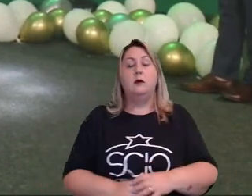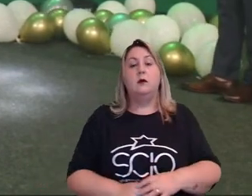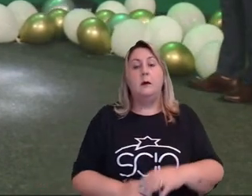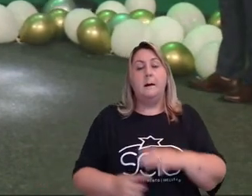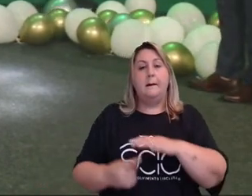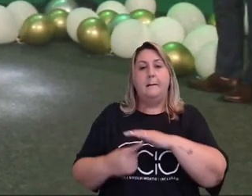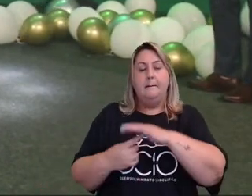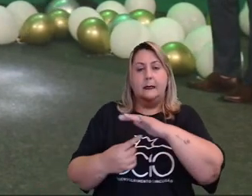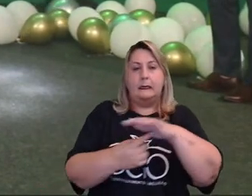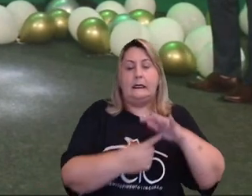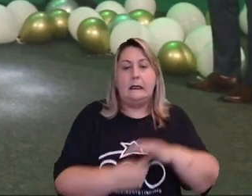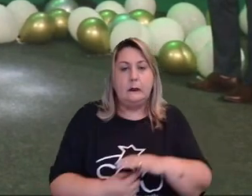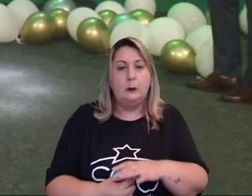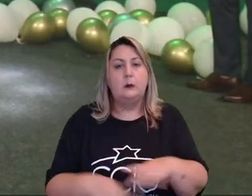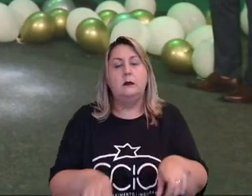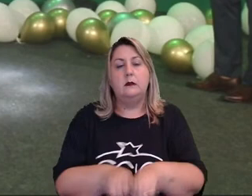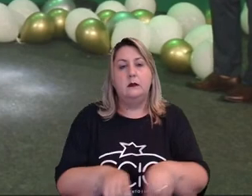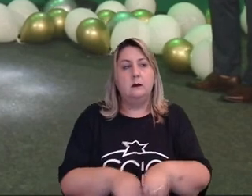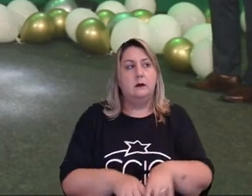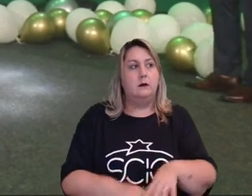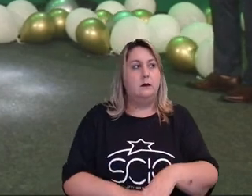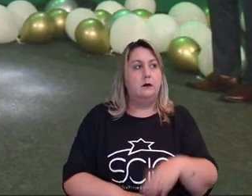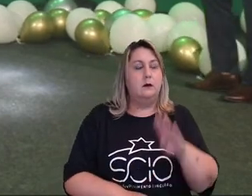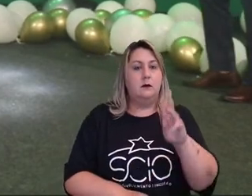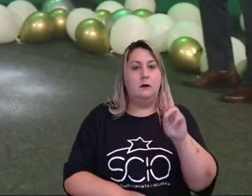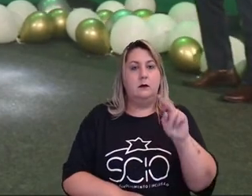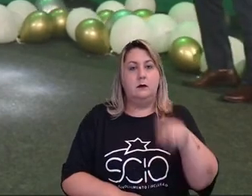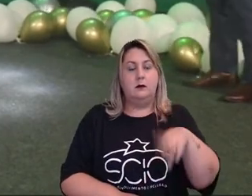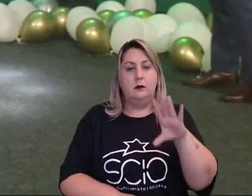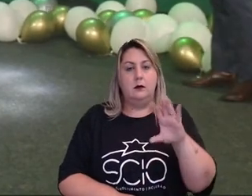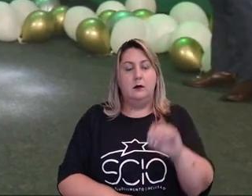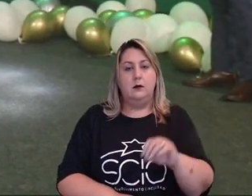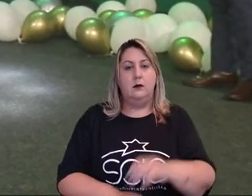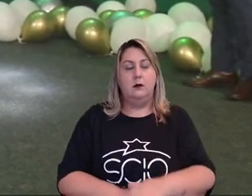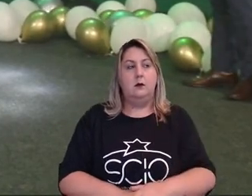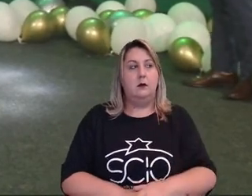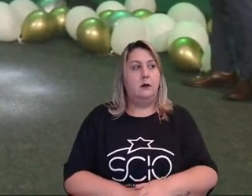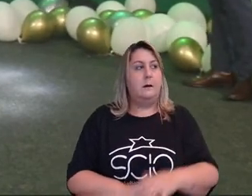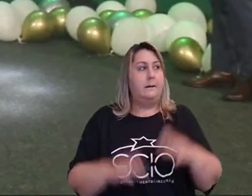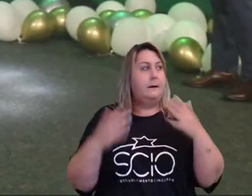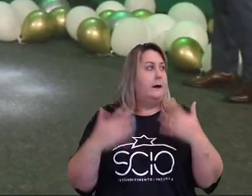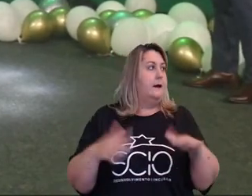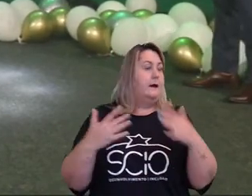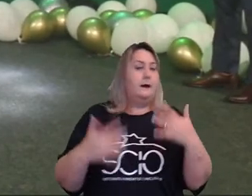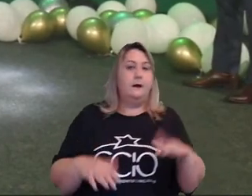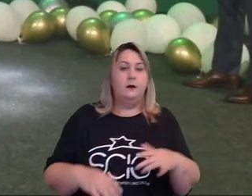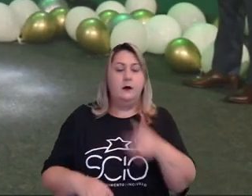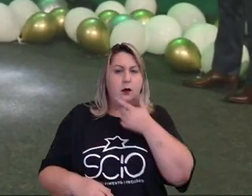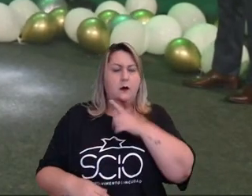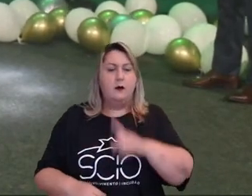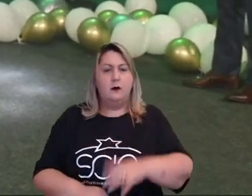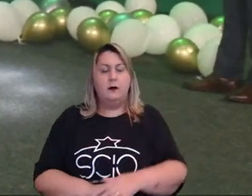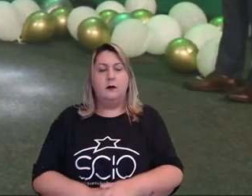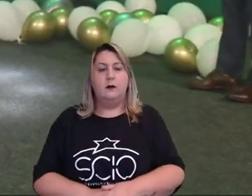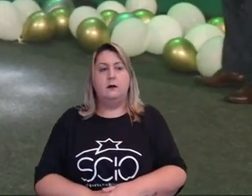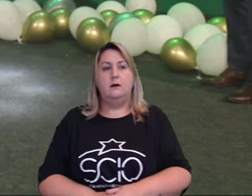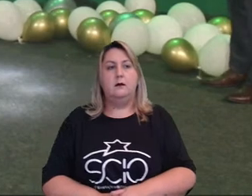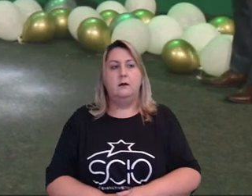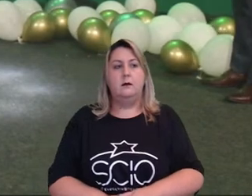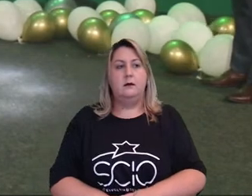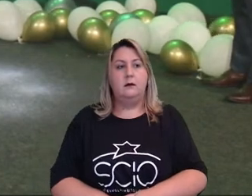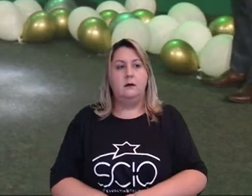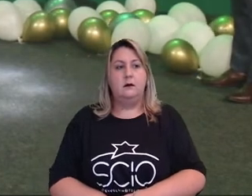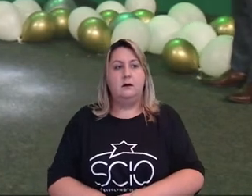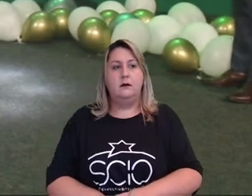unidade de Matão. Foi ele que ganhou, não foi? Bruno Rodrigues, foi. Foi ele que ganhou. Foi. Parabéns, Brunão. Aí, ó, valeu a foto.